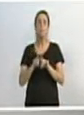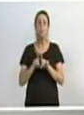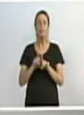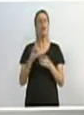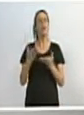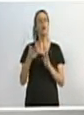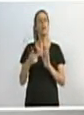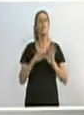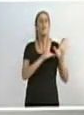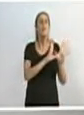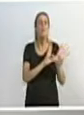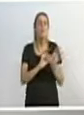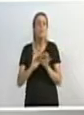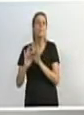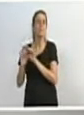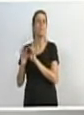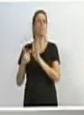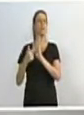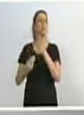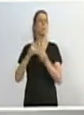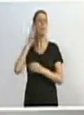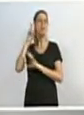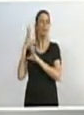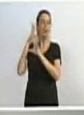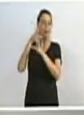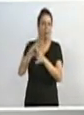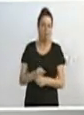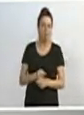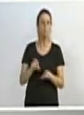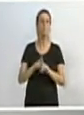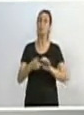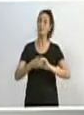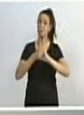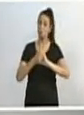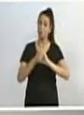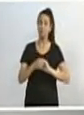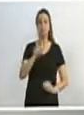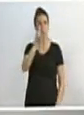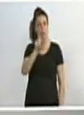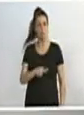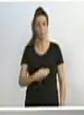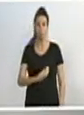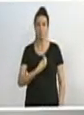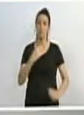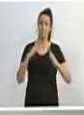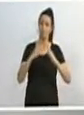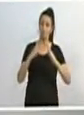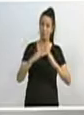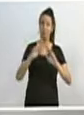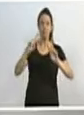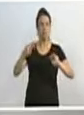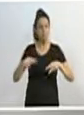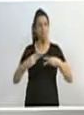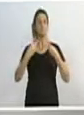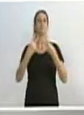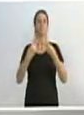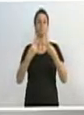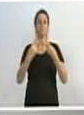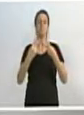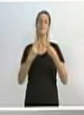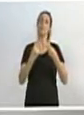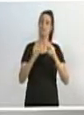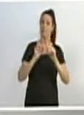chegamos até aqui. Cumprimentando também a você que nos assiste através das câmeras da TVL e da internet.